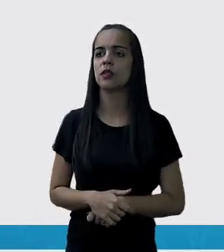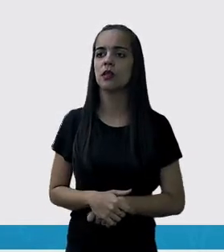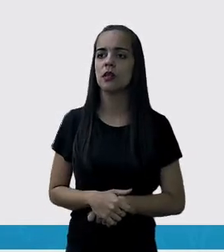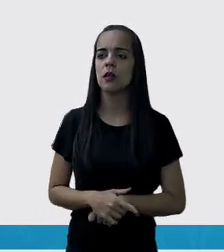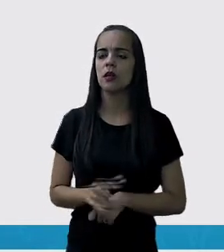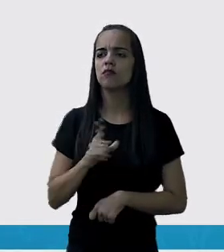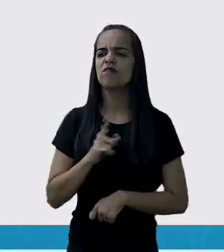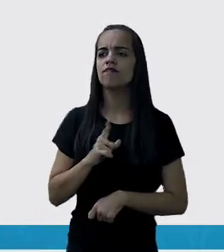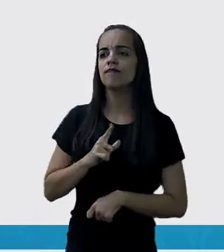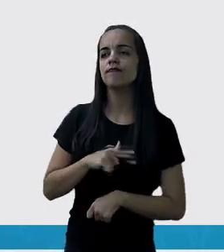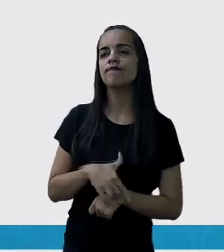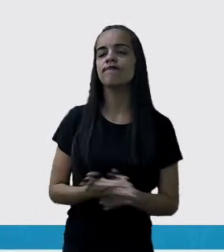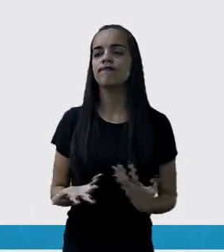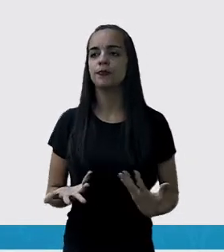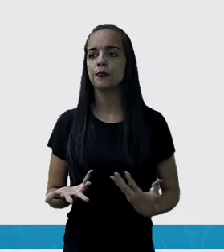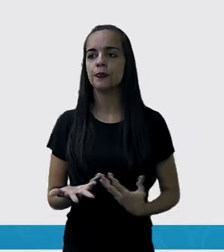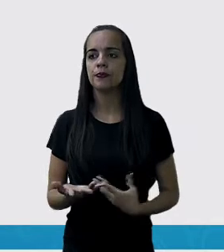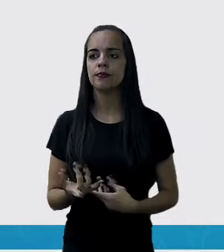podia ser